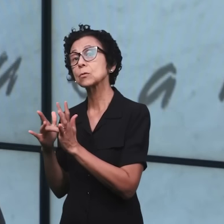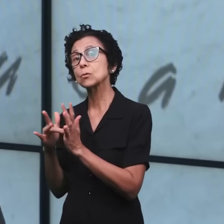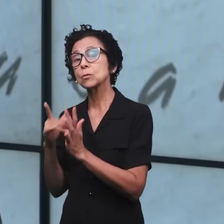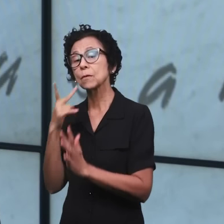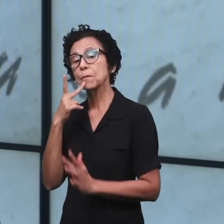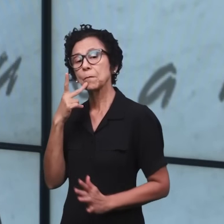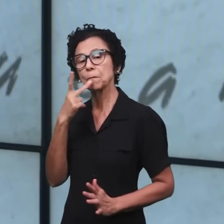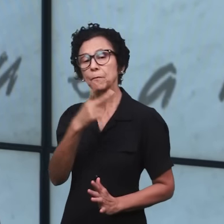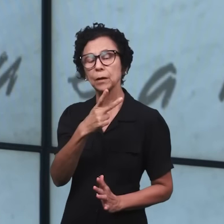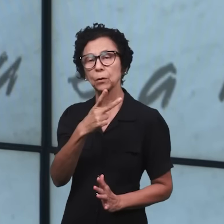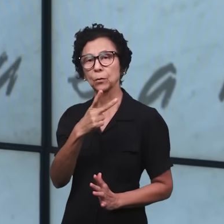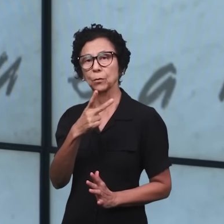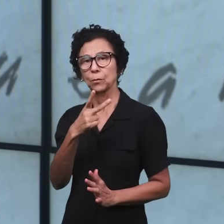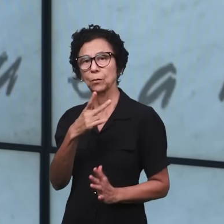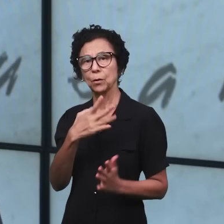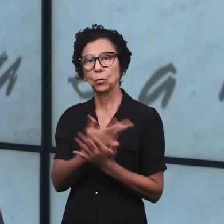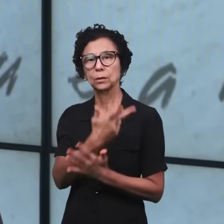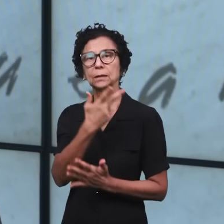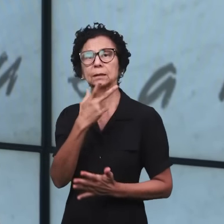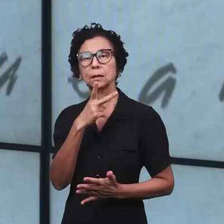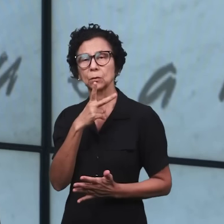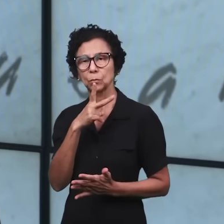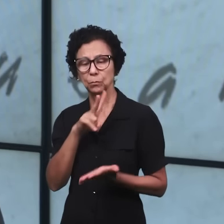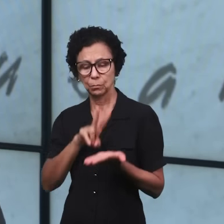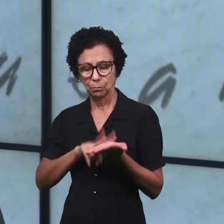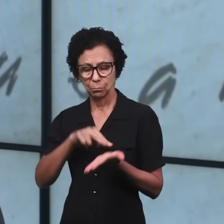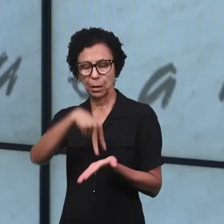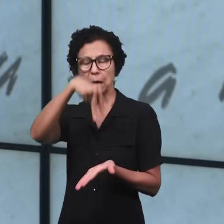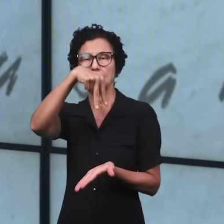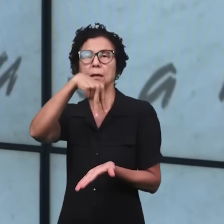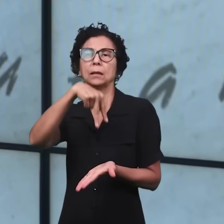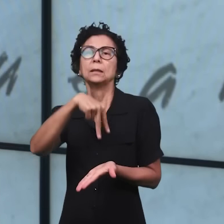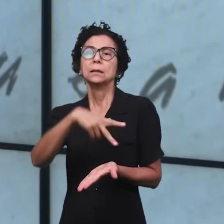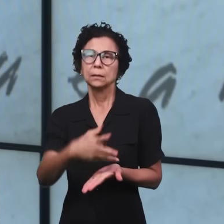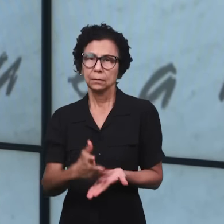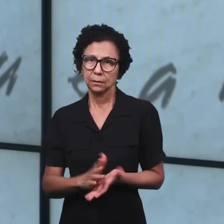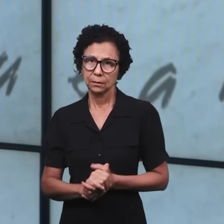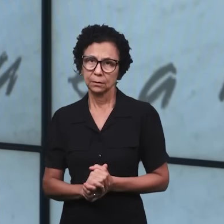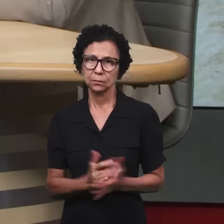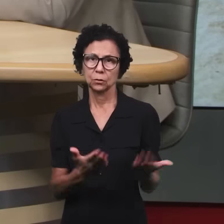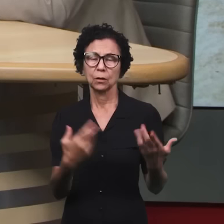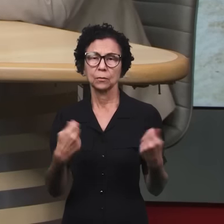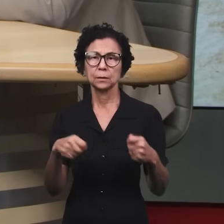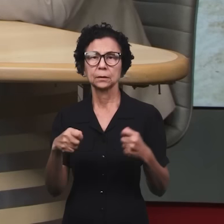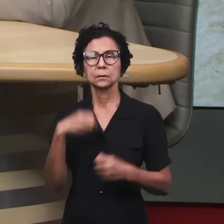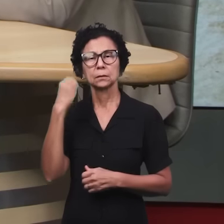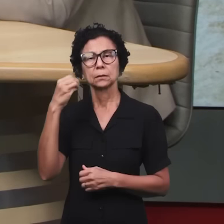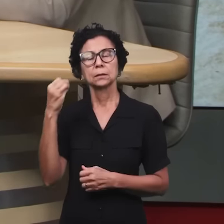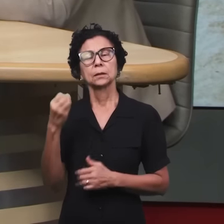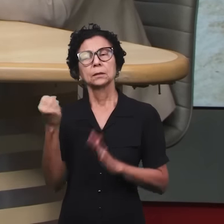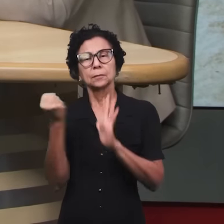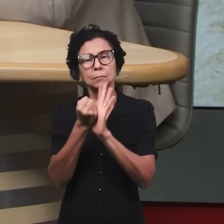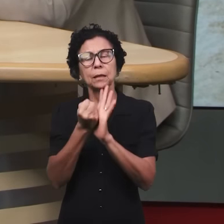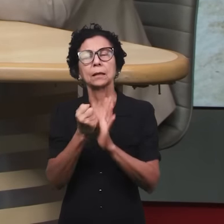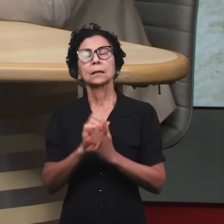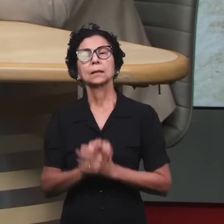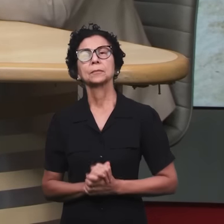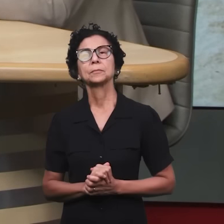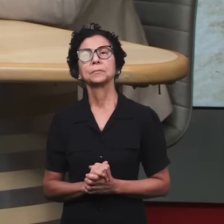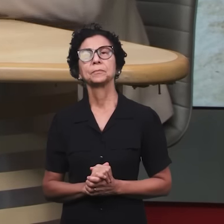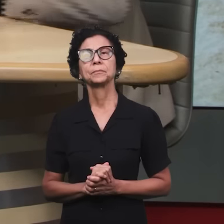da experiência do jovem. Os jovens precisam ser marcados com a palavra de poder de Jesus. Muito bom. E você vê que eram duas